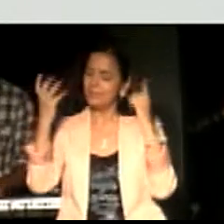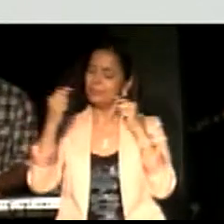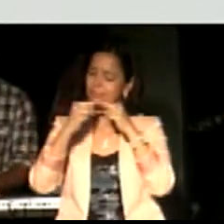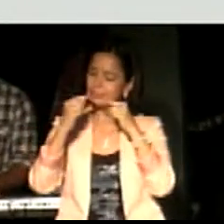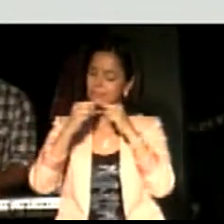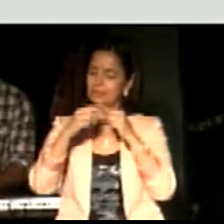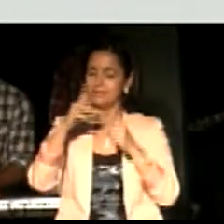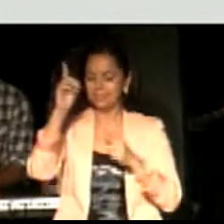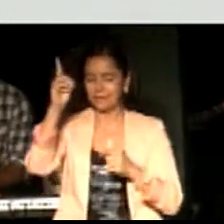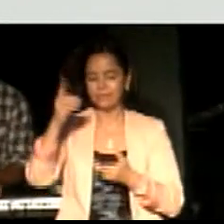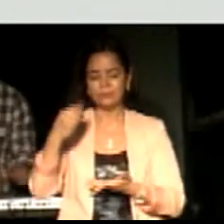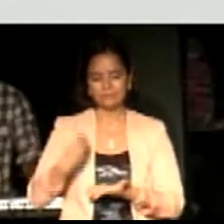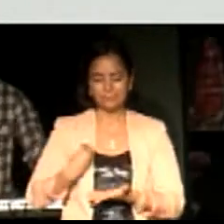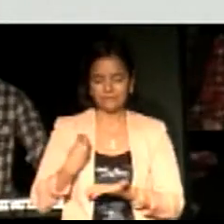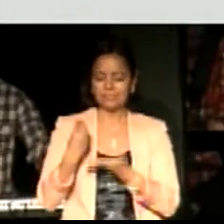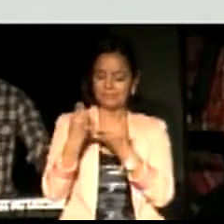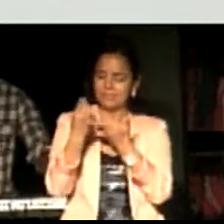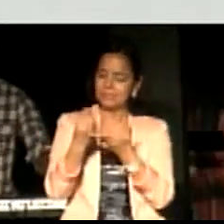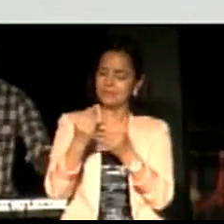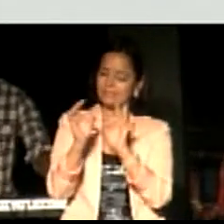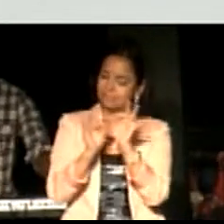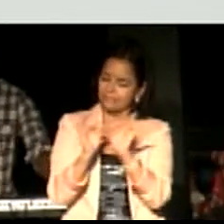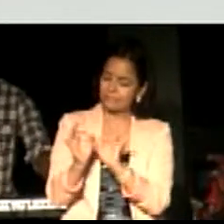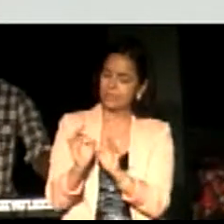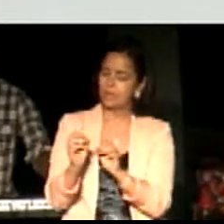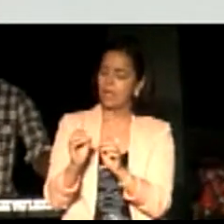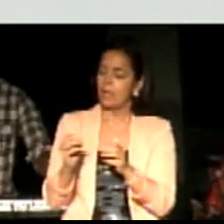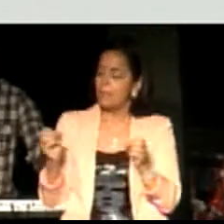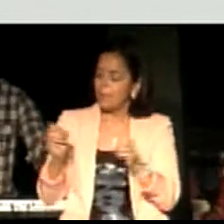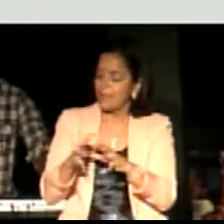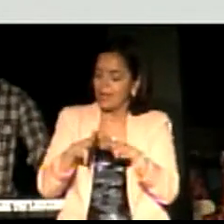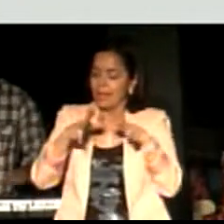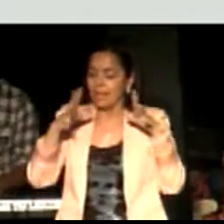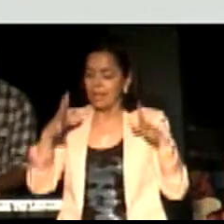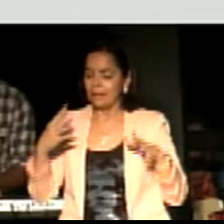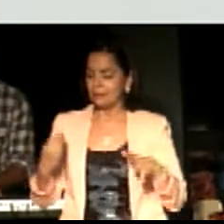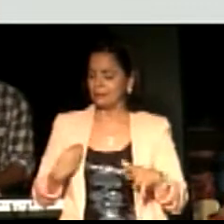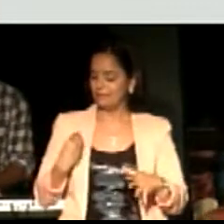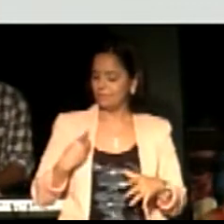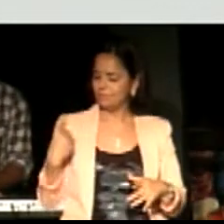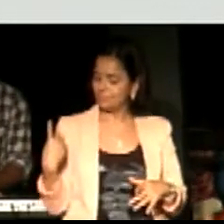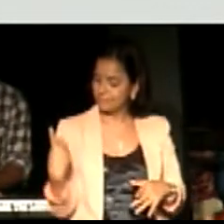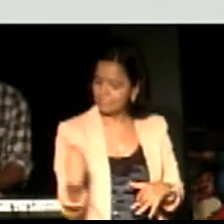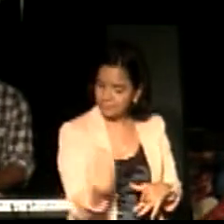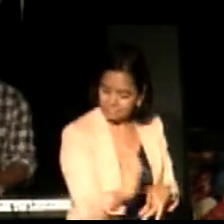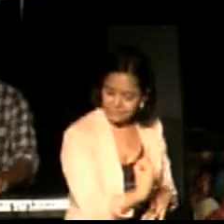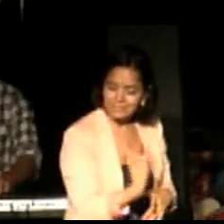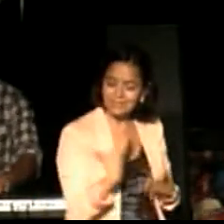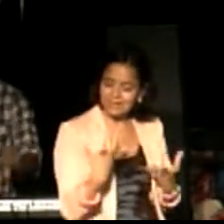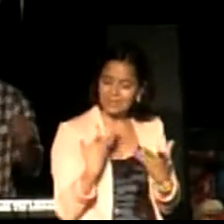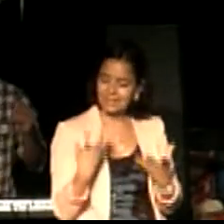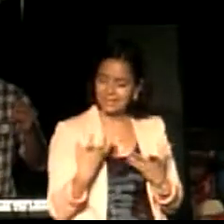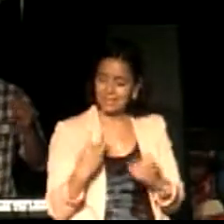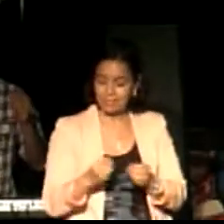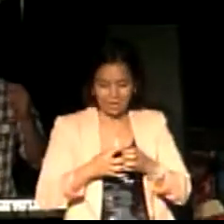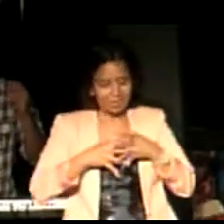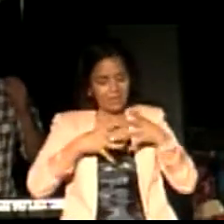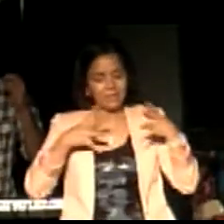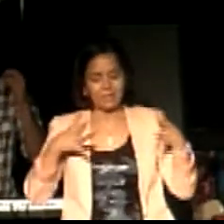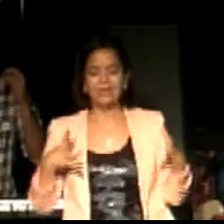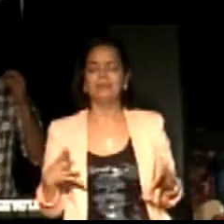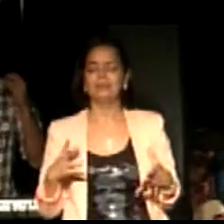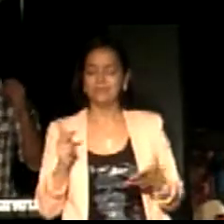na dependência do Senhor. Faz essa obra milagrosa na nossa vida, Senhor. Nós queremos esse milagre,